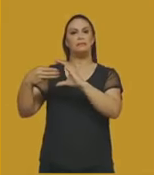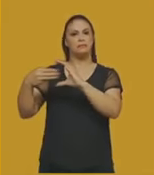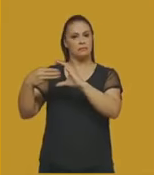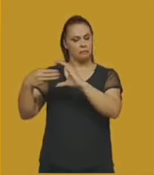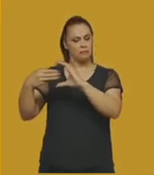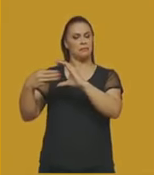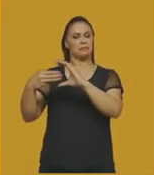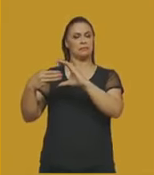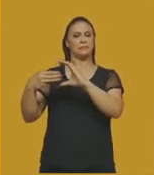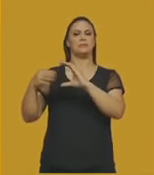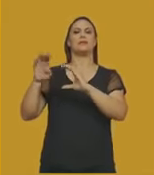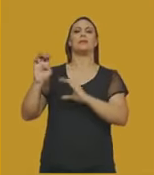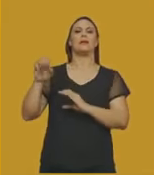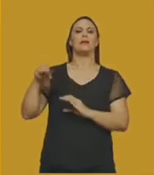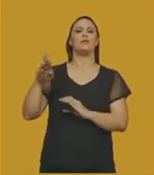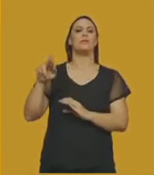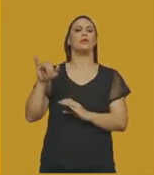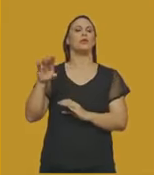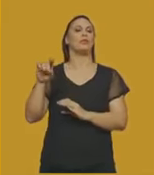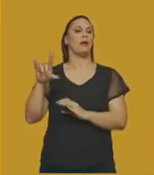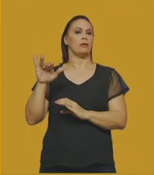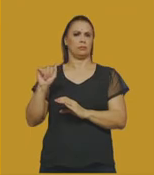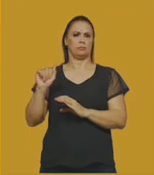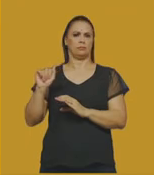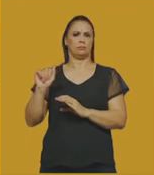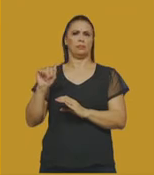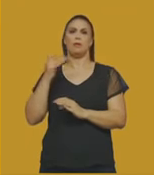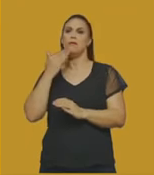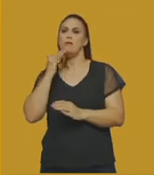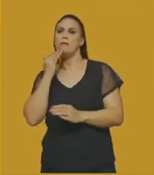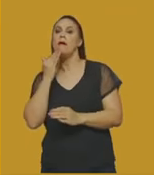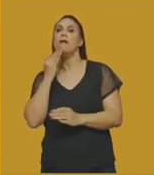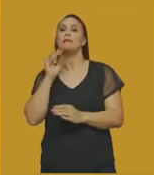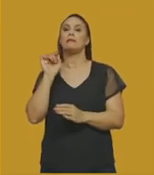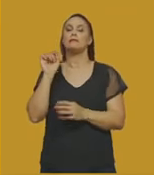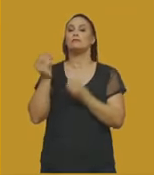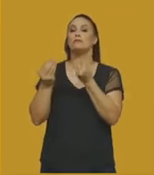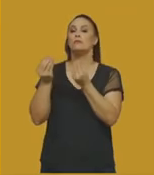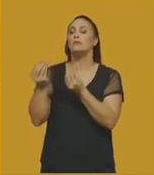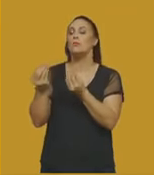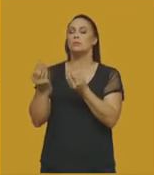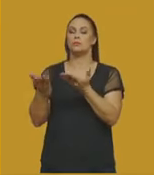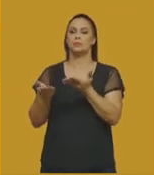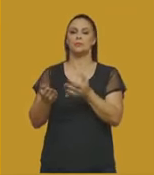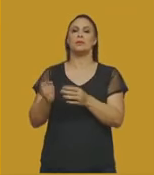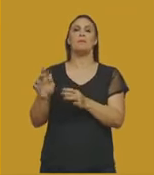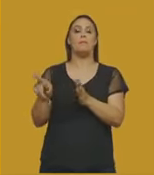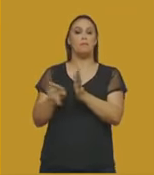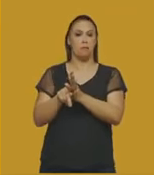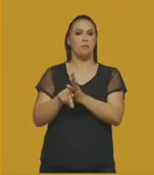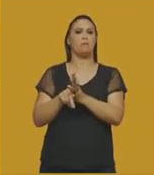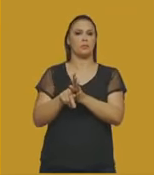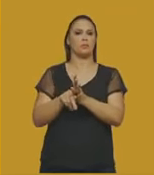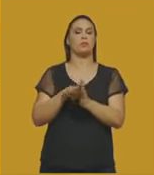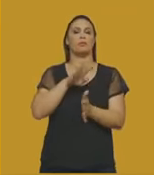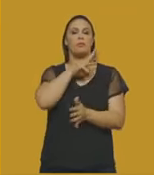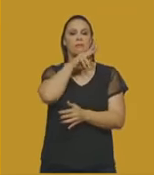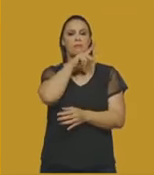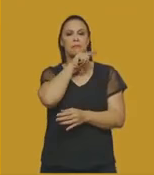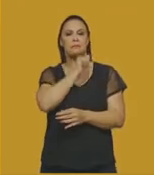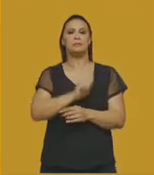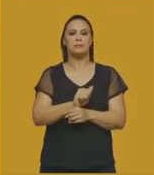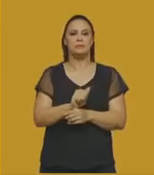fases do desenvolvimento embrionário dos animais e identificar em ilustrações e